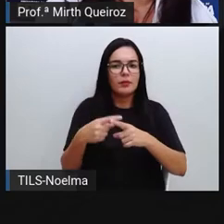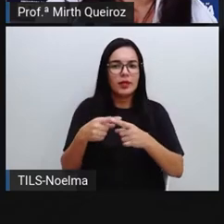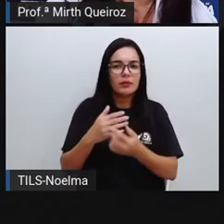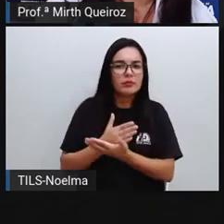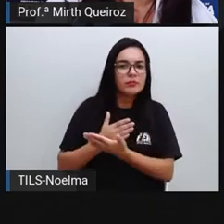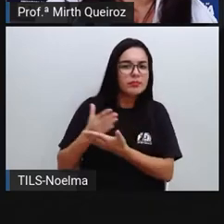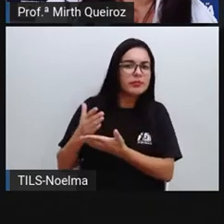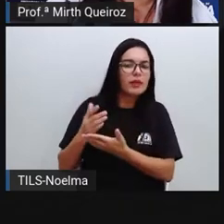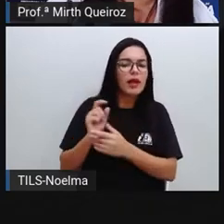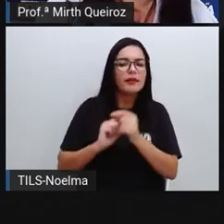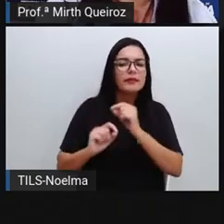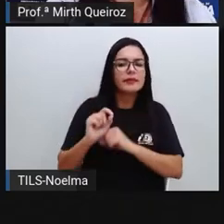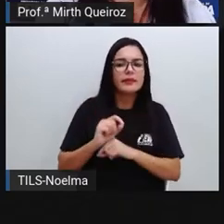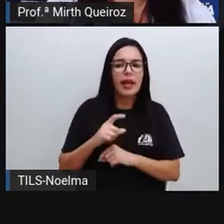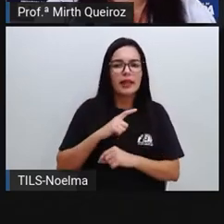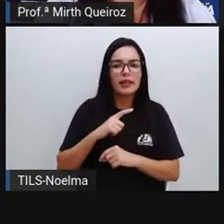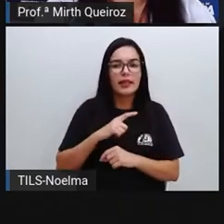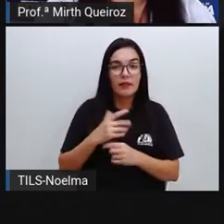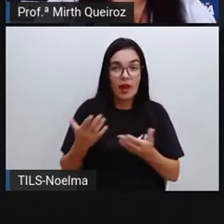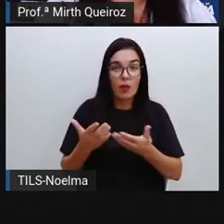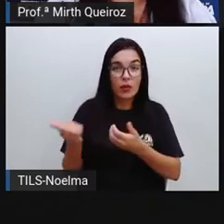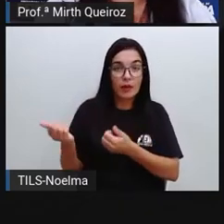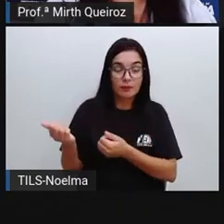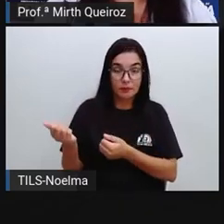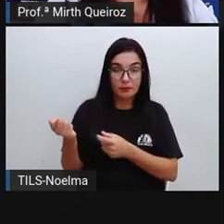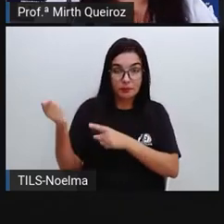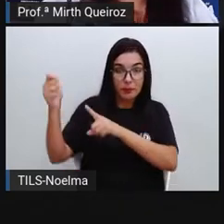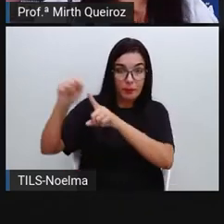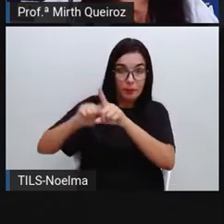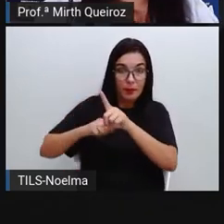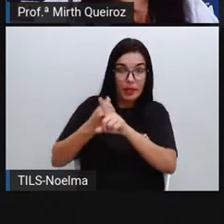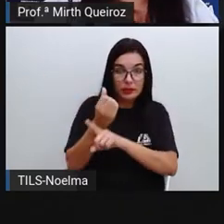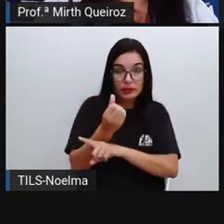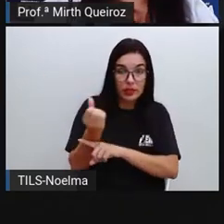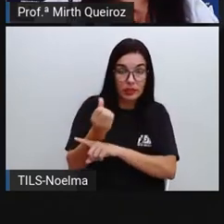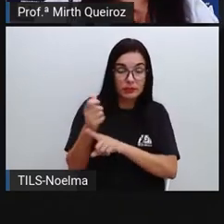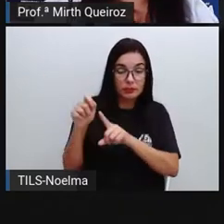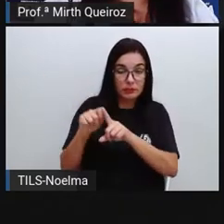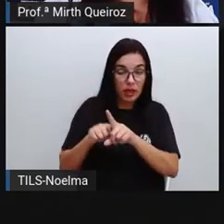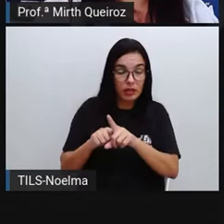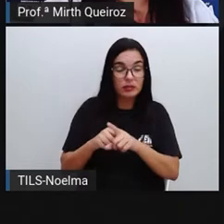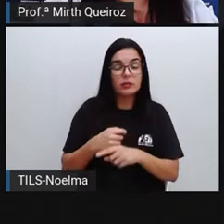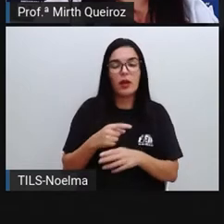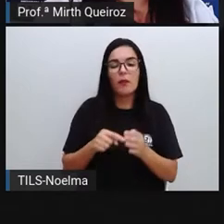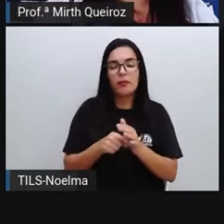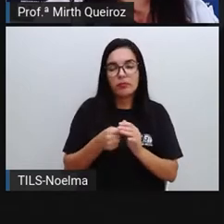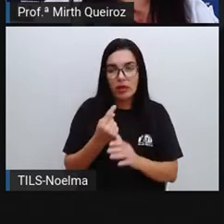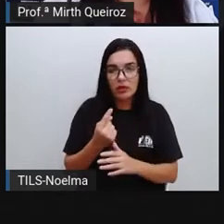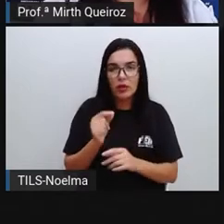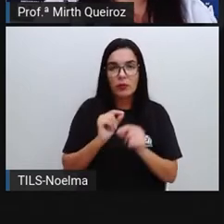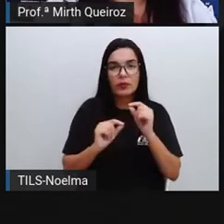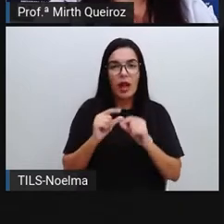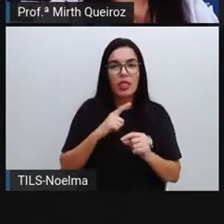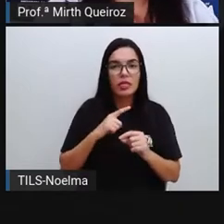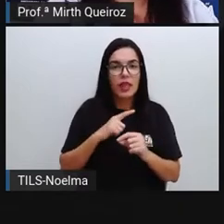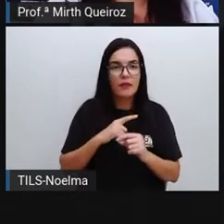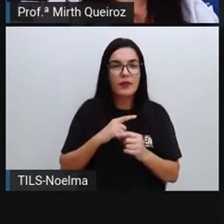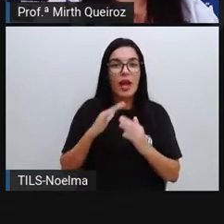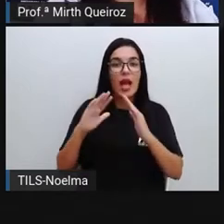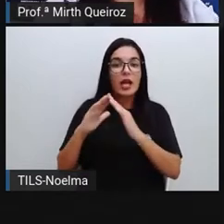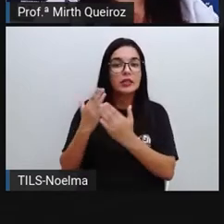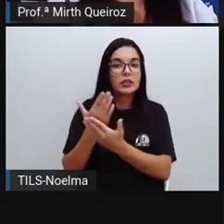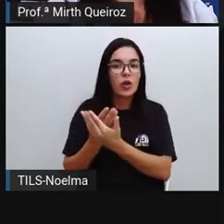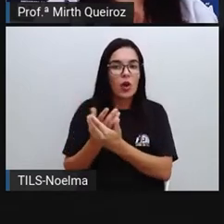inicialmente nesse semestre, né? Inicialmente, no primeiro semestre, nós tivemos aí